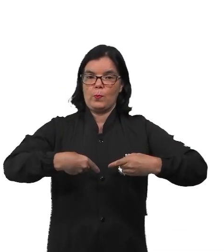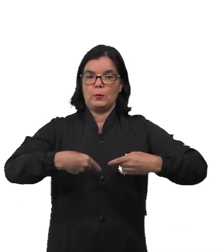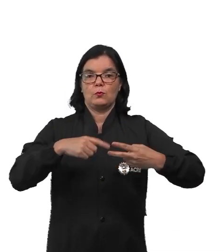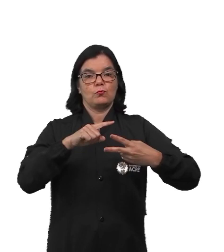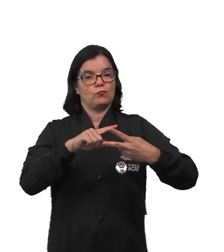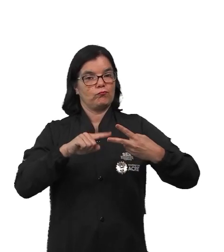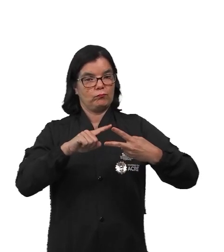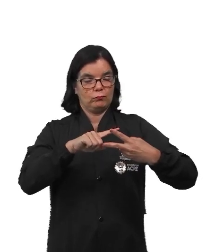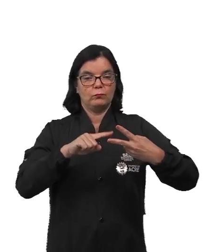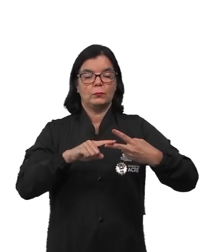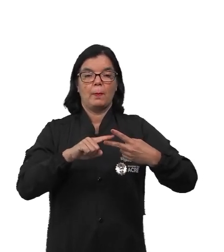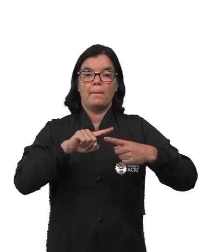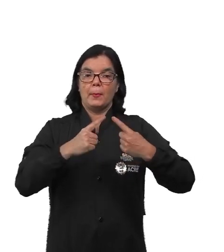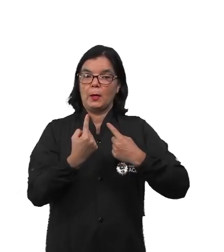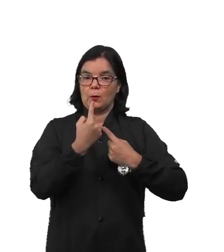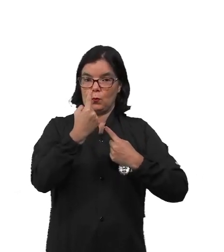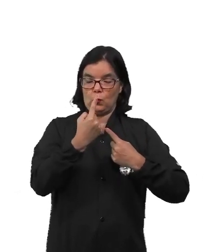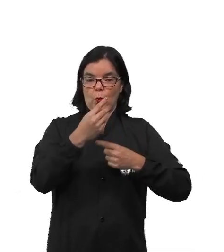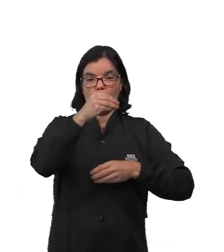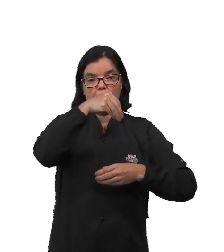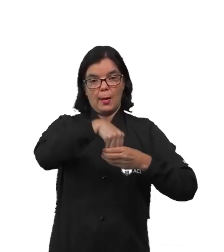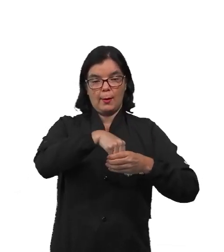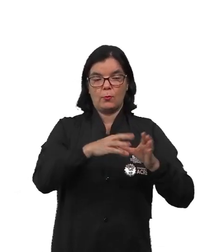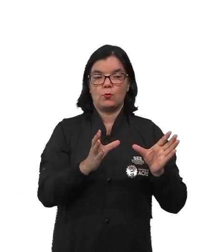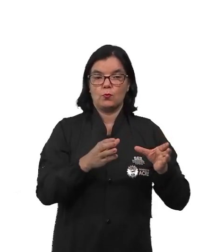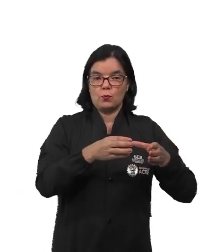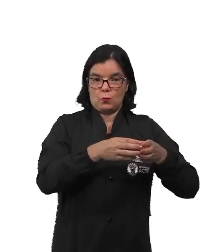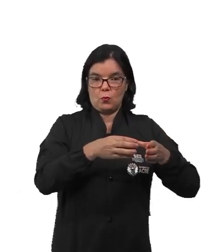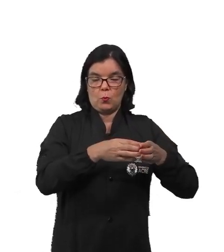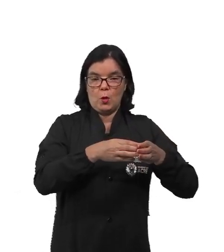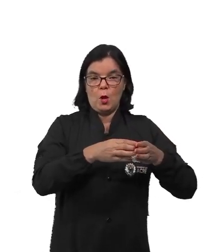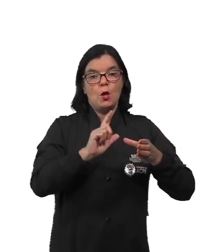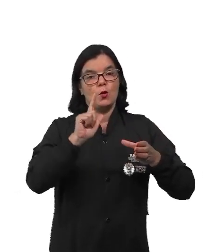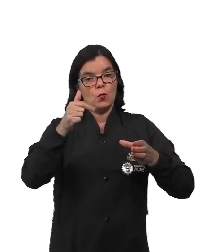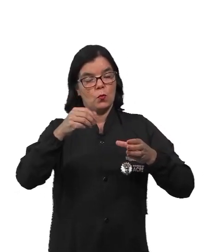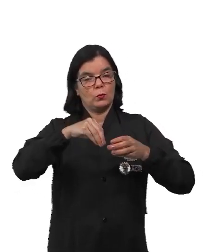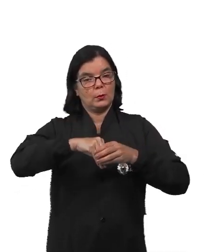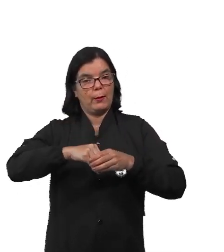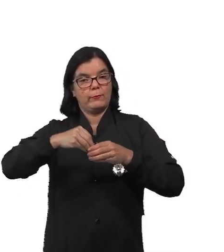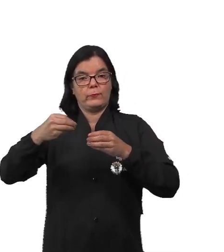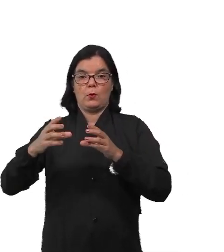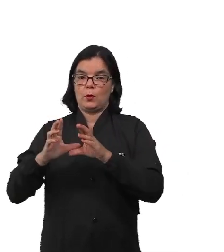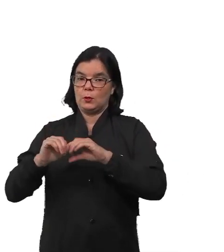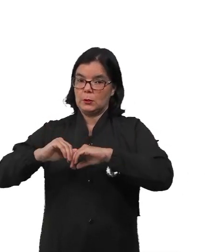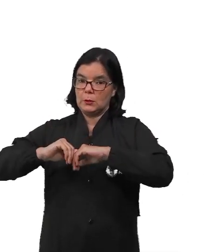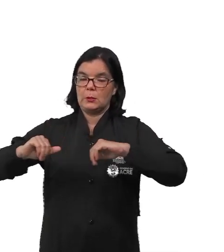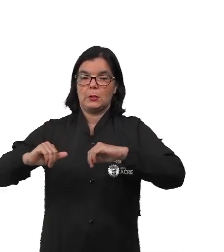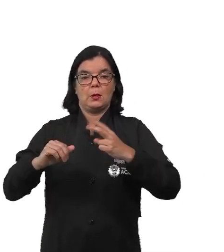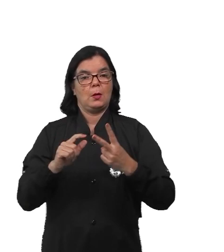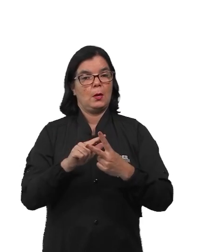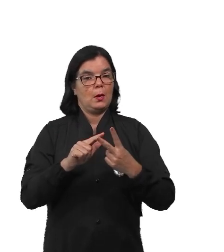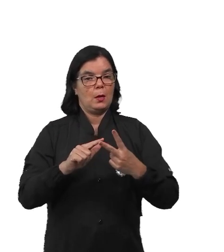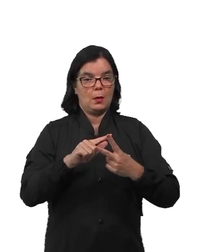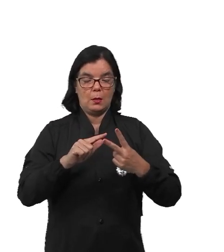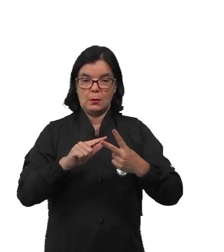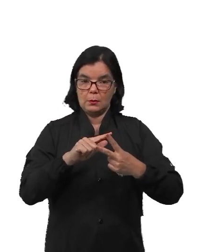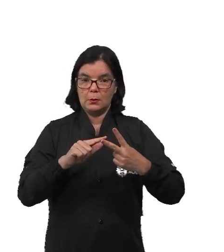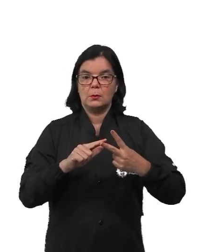cantos. Só que uma é intraespecífica e a outra é interespecíficas. Ambas são